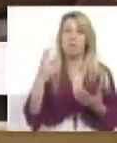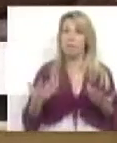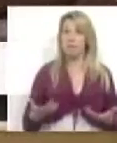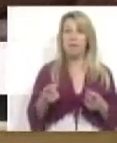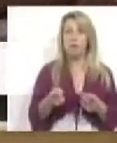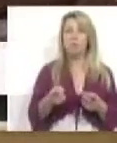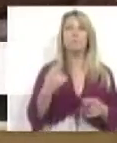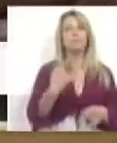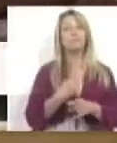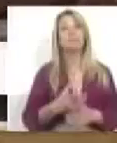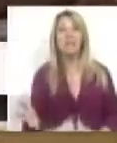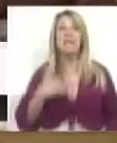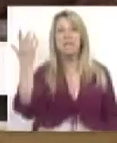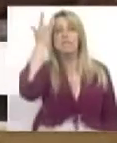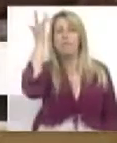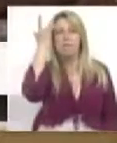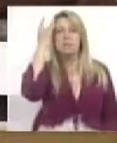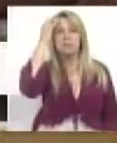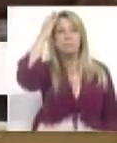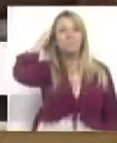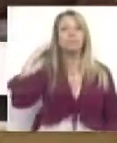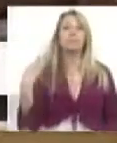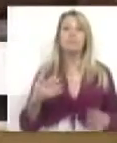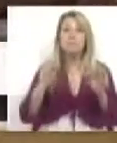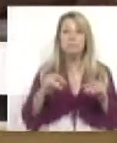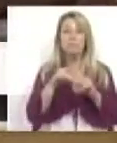além da indignação fácil, é preciso que este